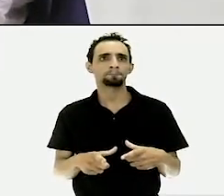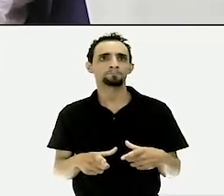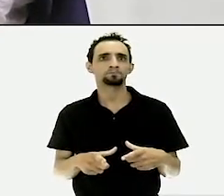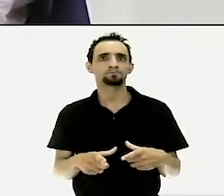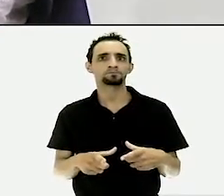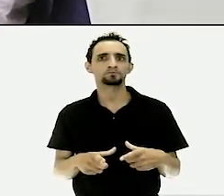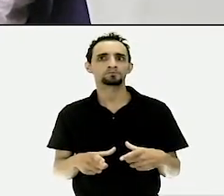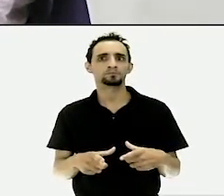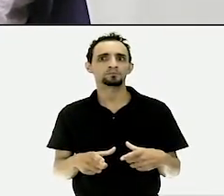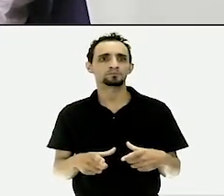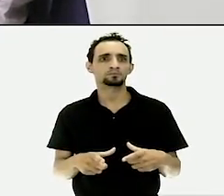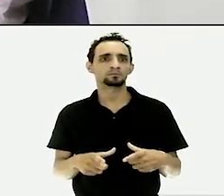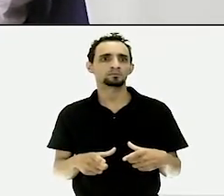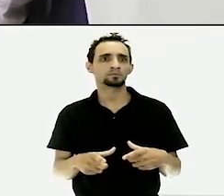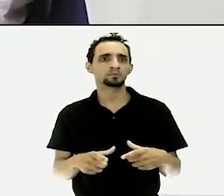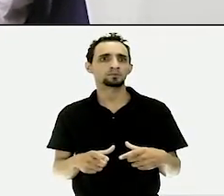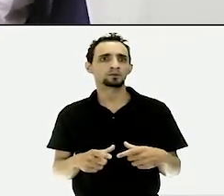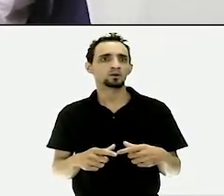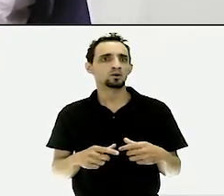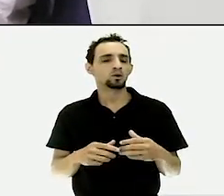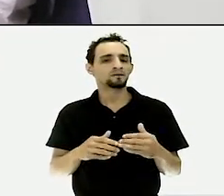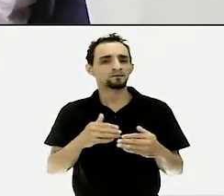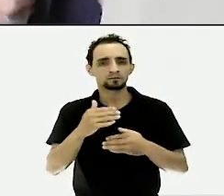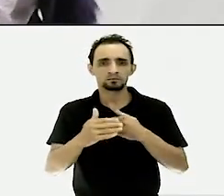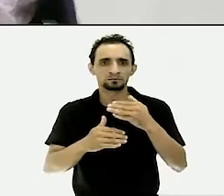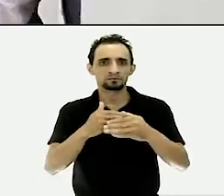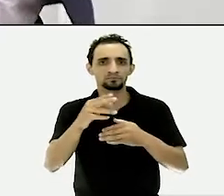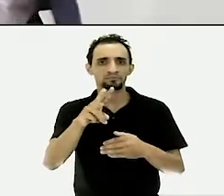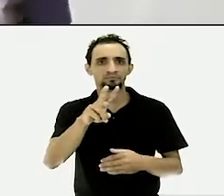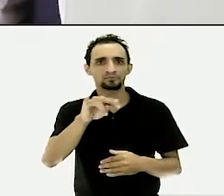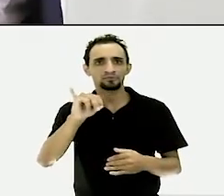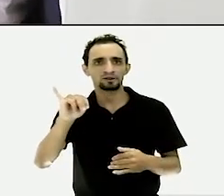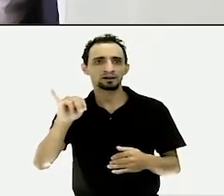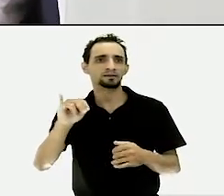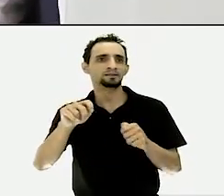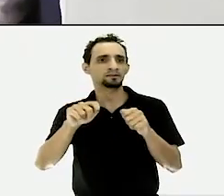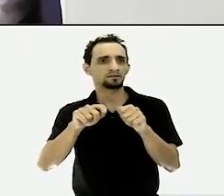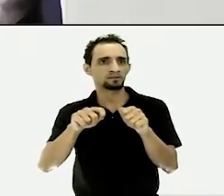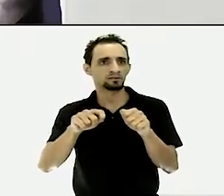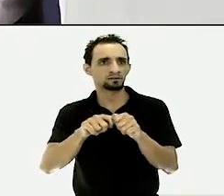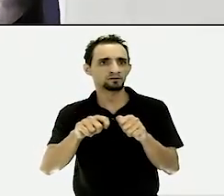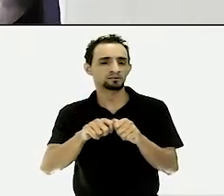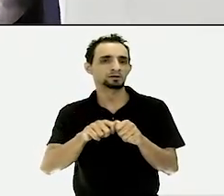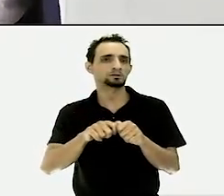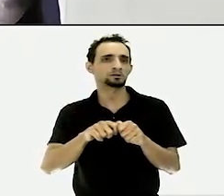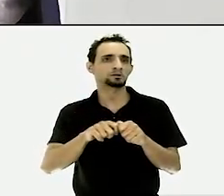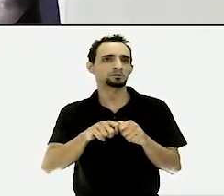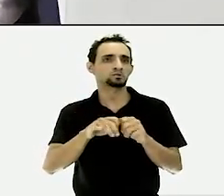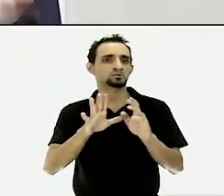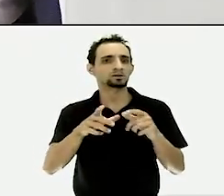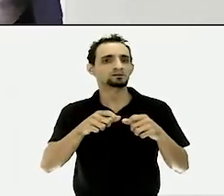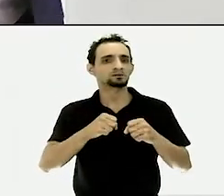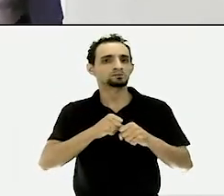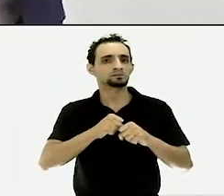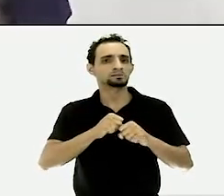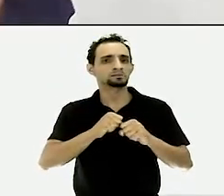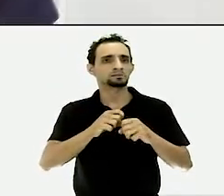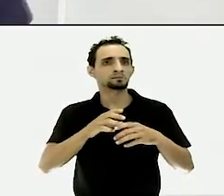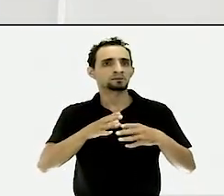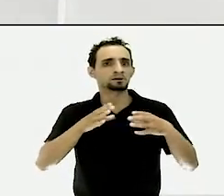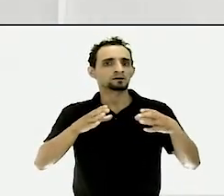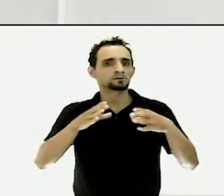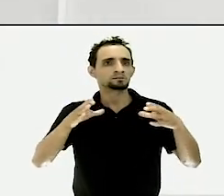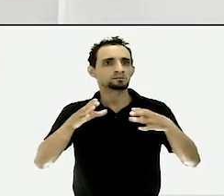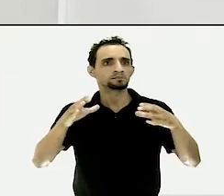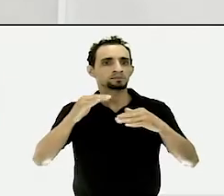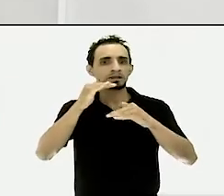mentira mal contada, ela vai. A hora que você for ver, já tomou conta e até inflama, né? E tira a gente do sério, a gente acaba